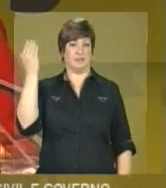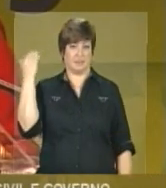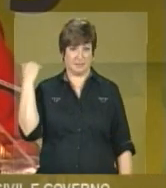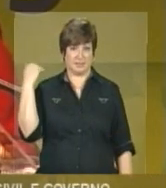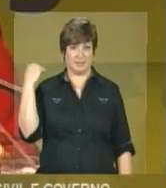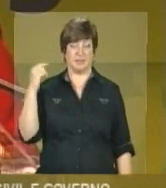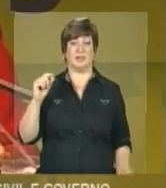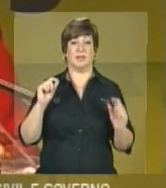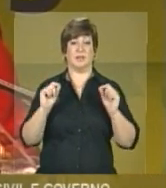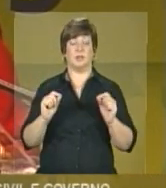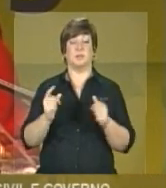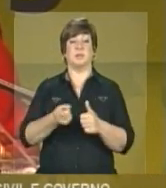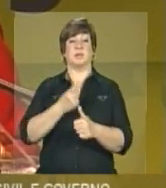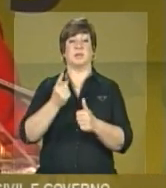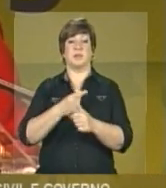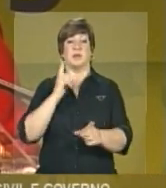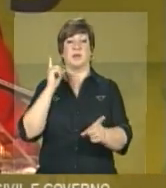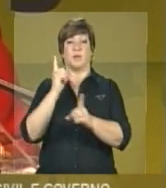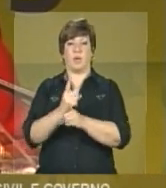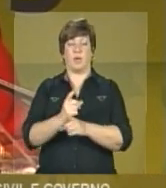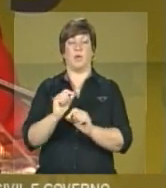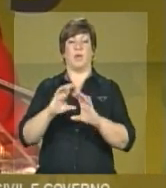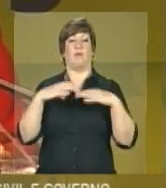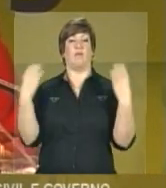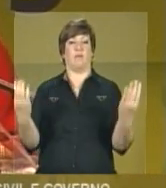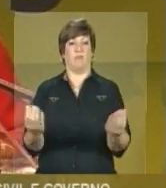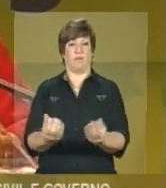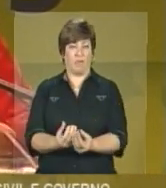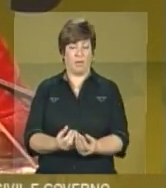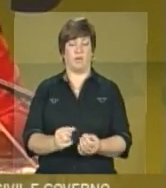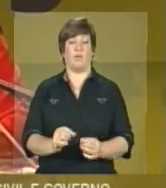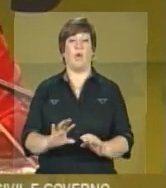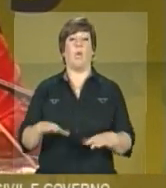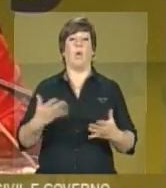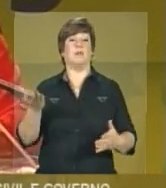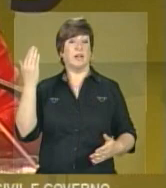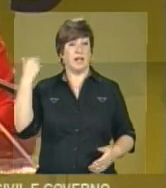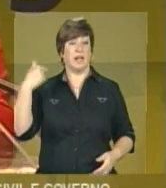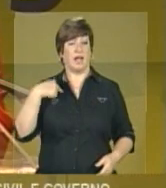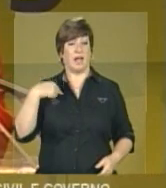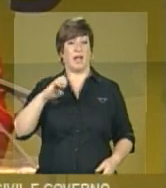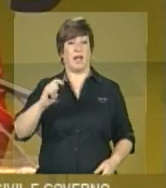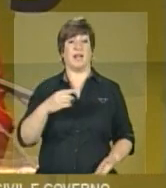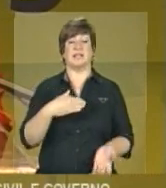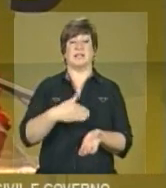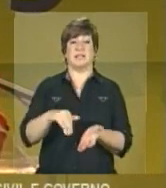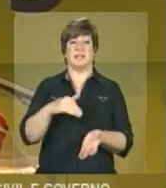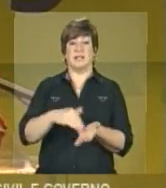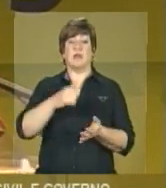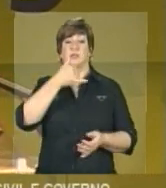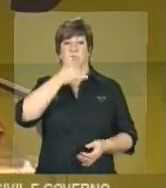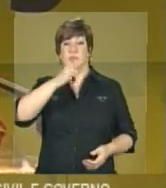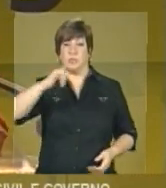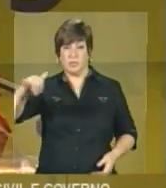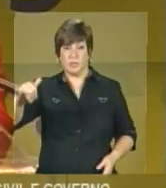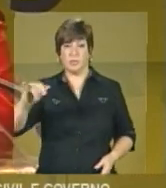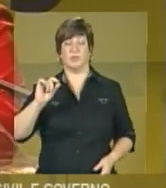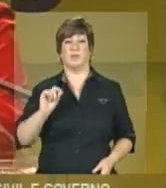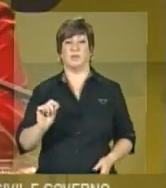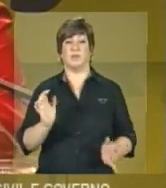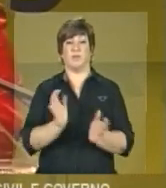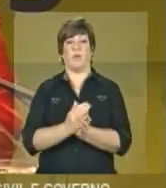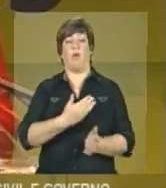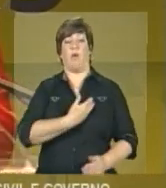ocasião do primeiro encontro do Fórum, quando eu ainda era secretária de Energia